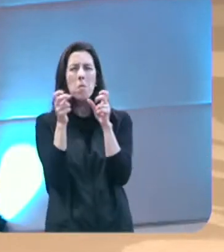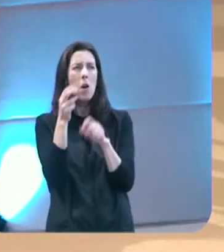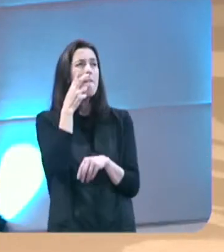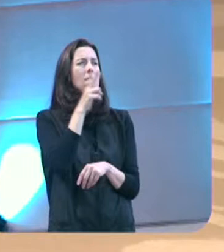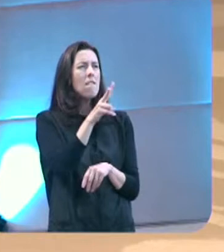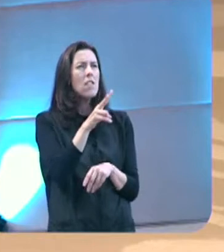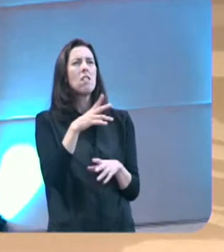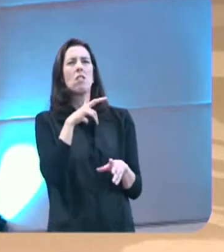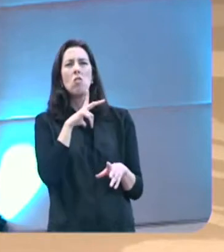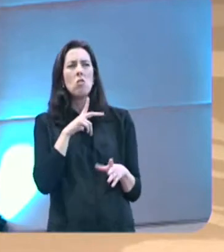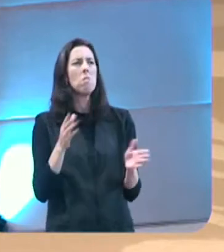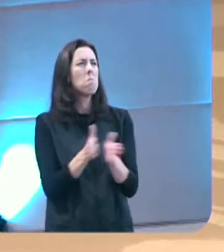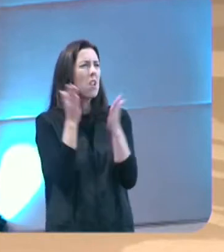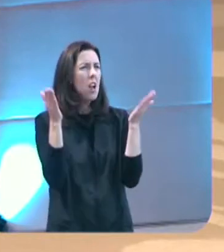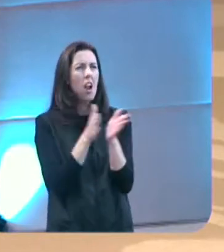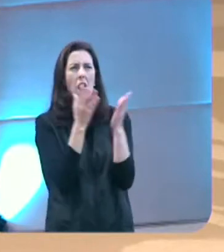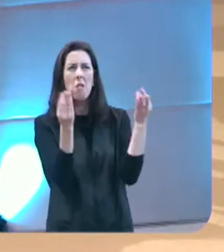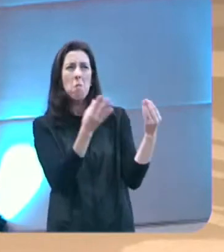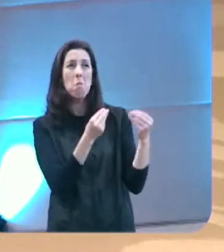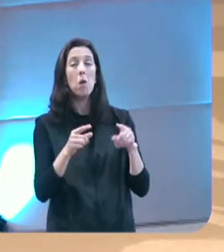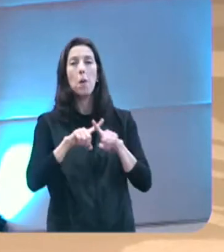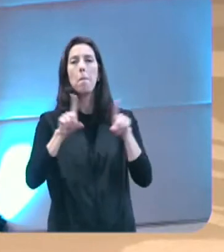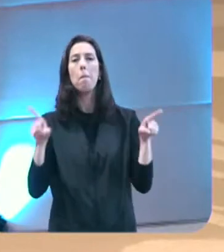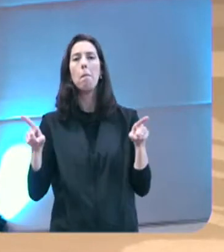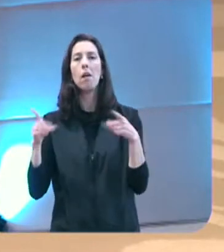Foi isto que aconteceu com estes homens.